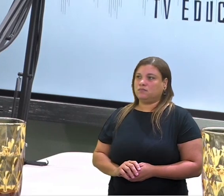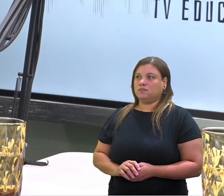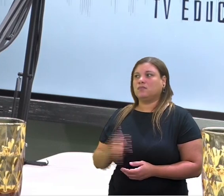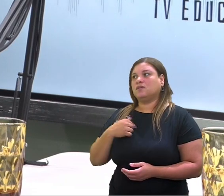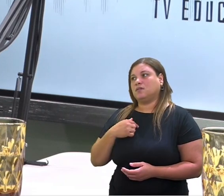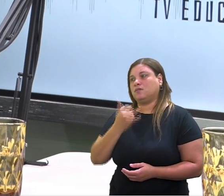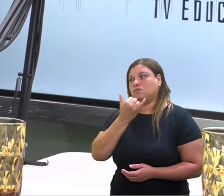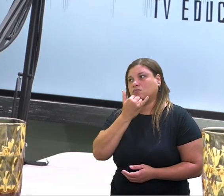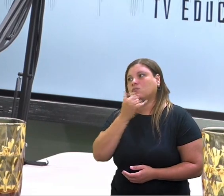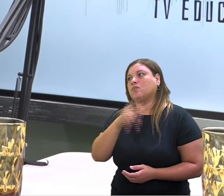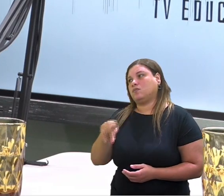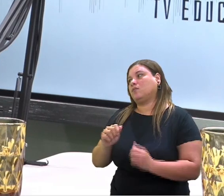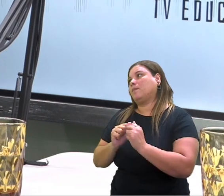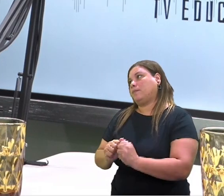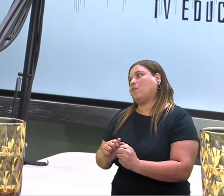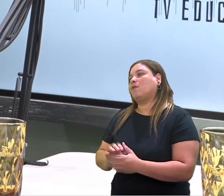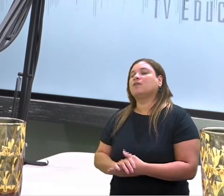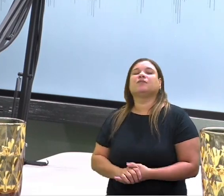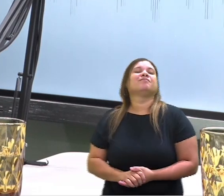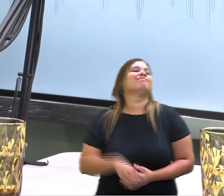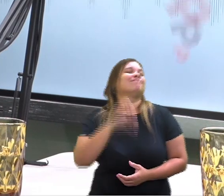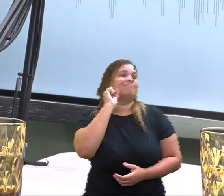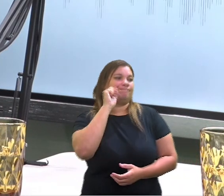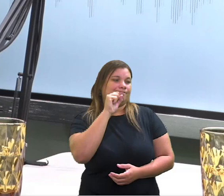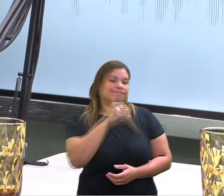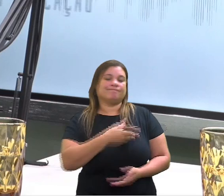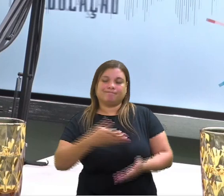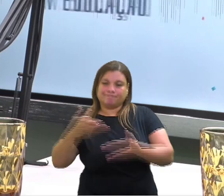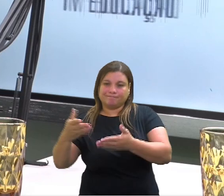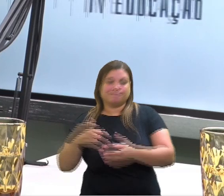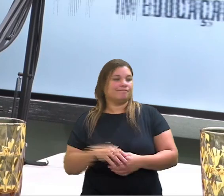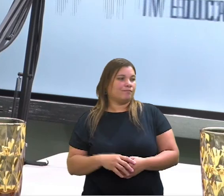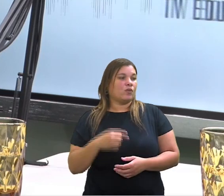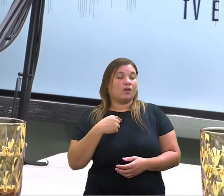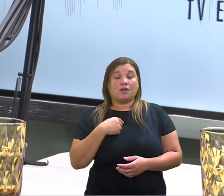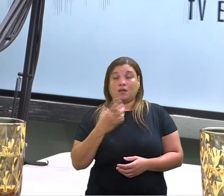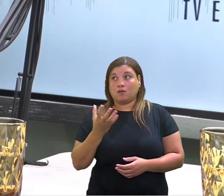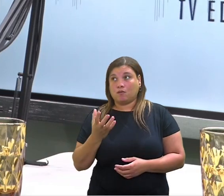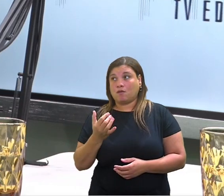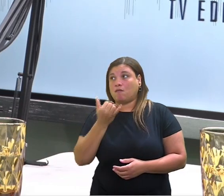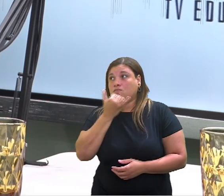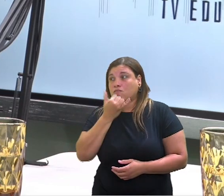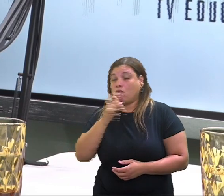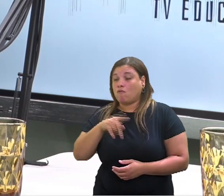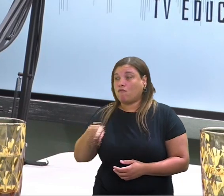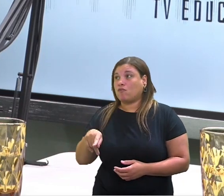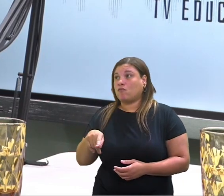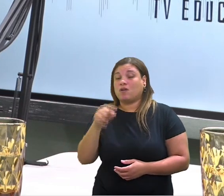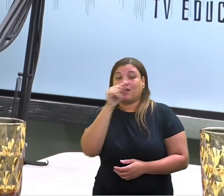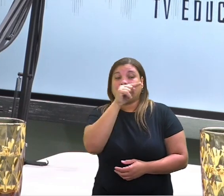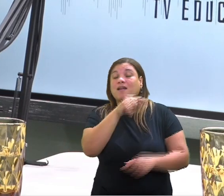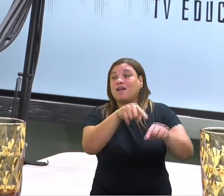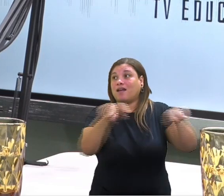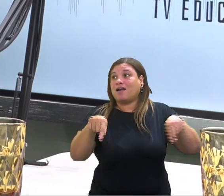se ouvir. Ele percebeu assim que o que ele estava fazendo era insano, era monstruoso. E a professora